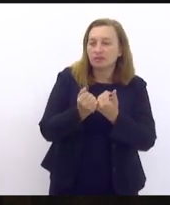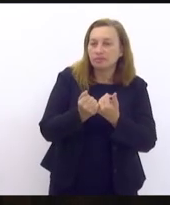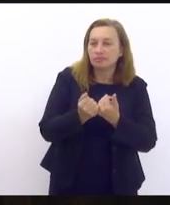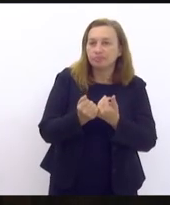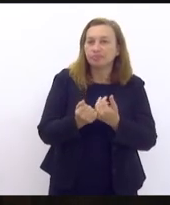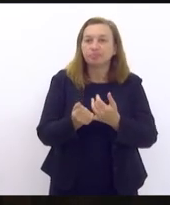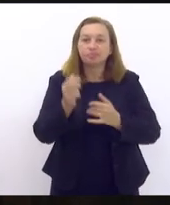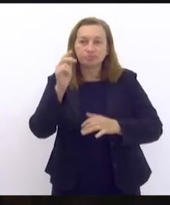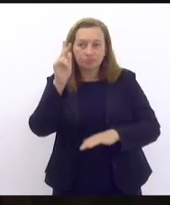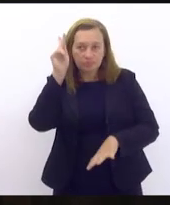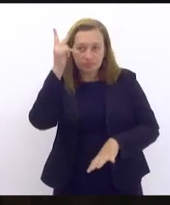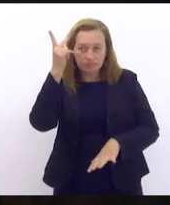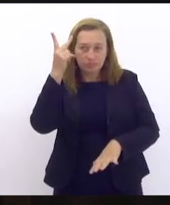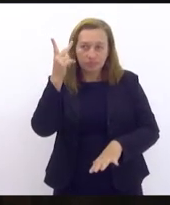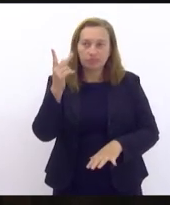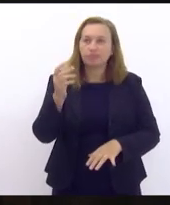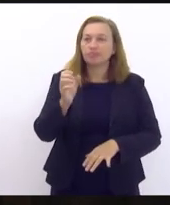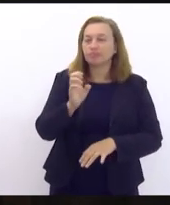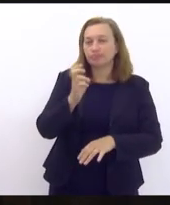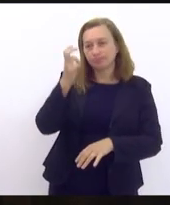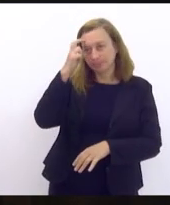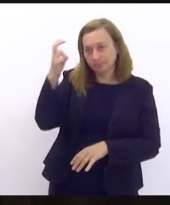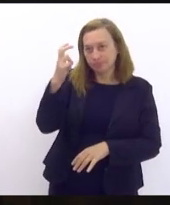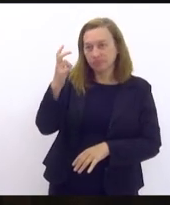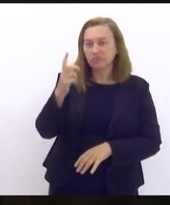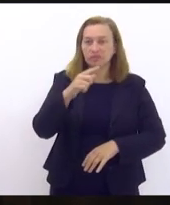histórico, turístico, cultural e